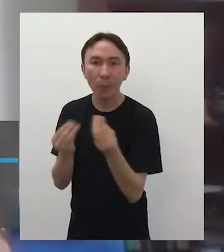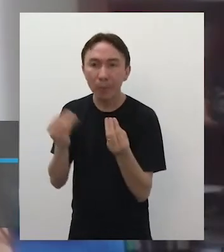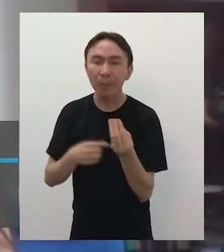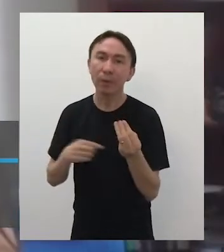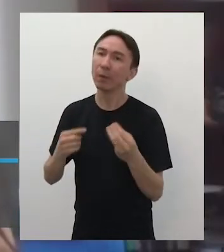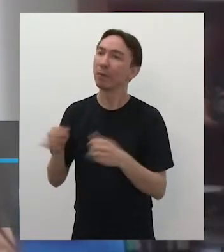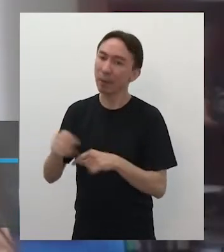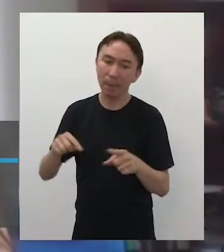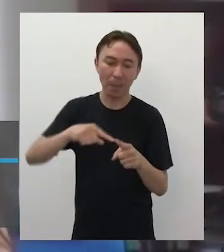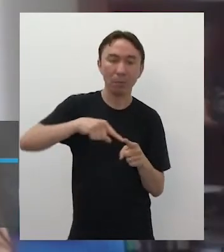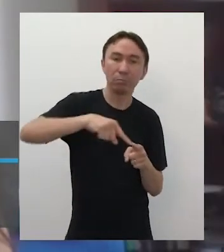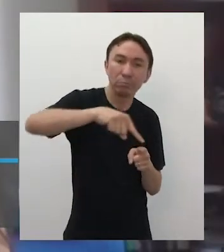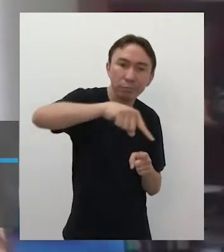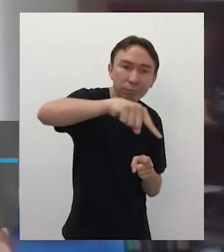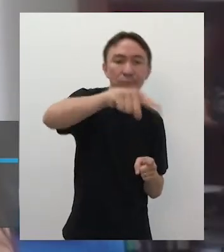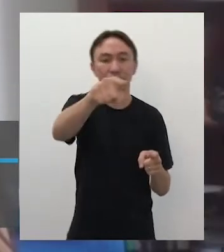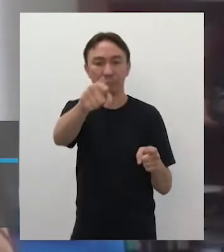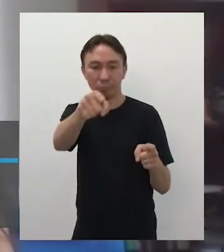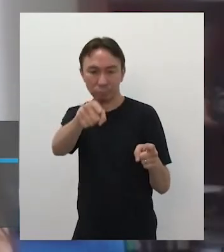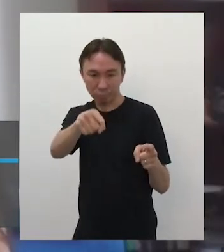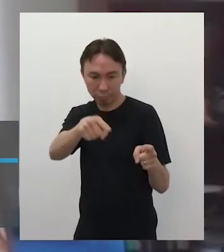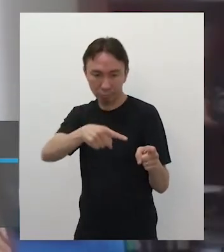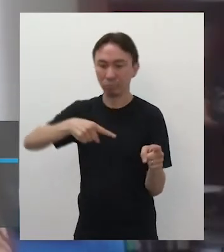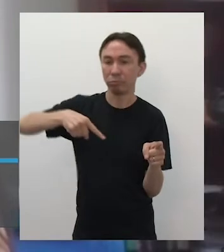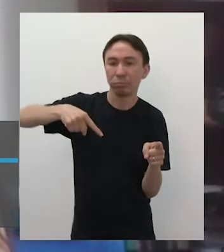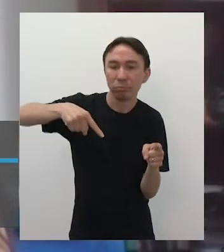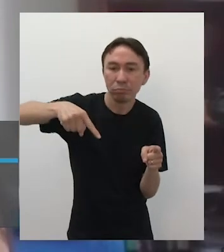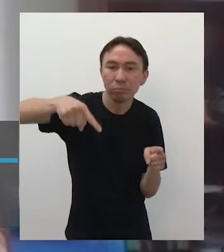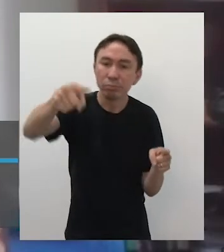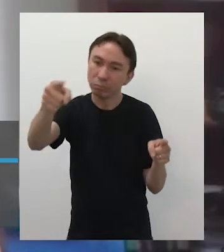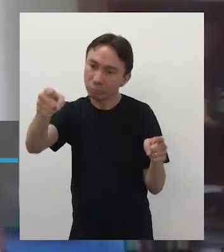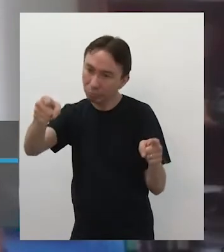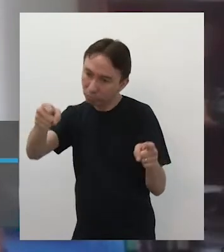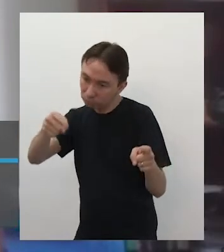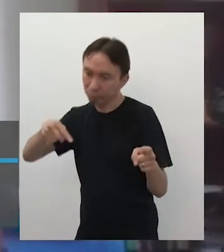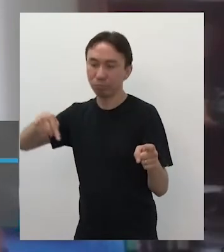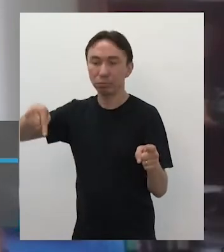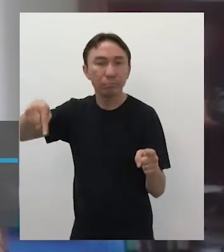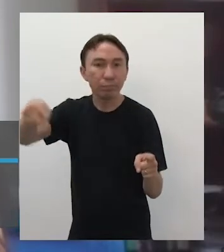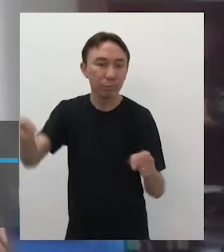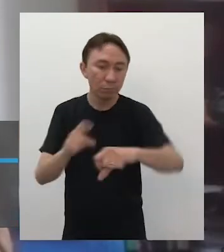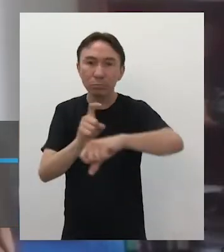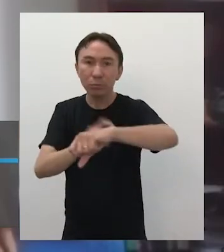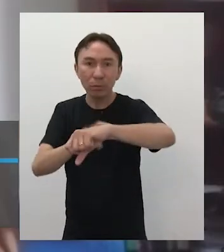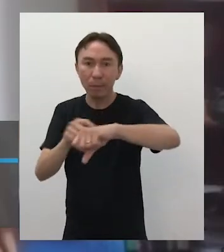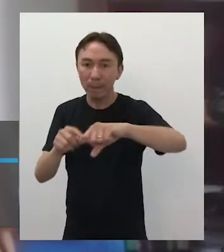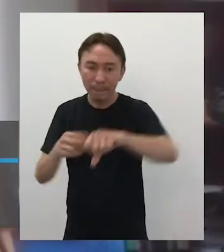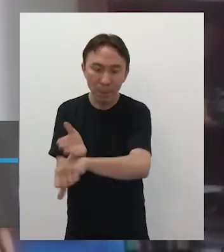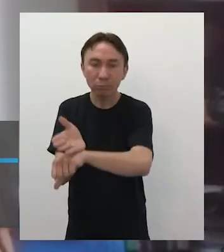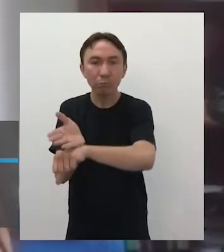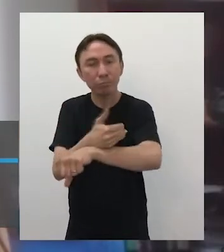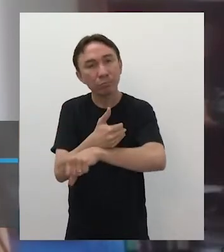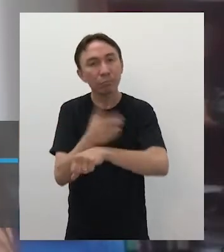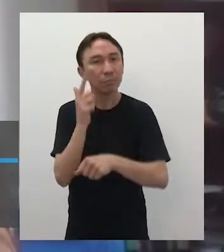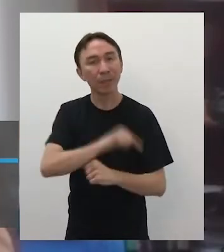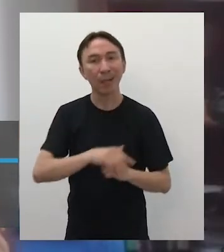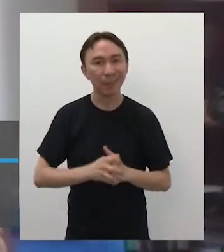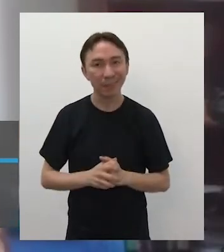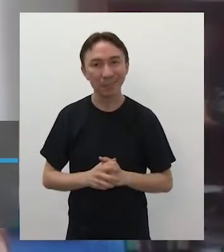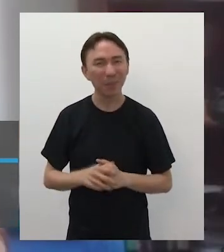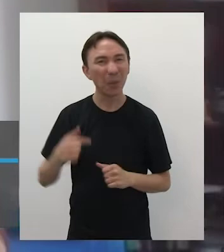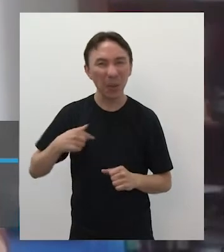né? Sei lá, se eu estou num mercado e eu preciso comprar uma lista de coisas, se eu sei mais ou menos a organização desse mercado,